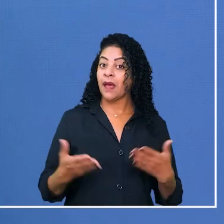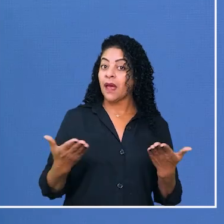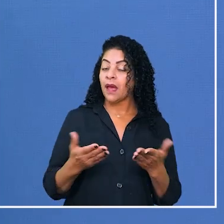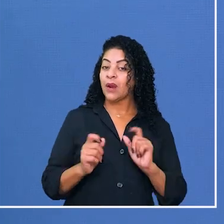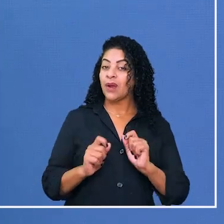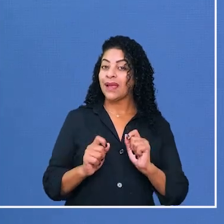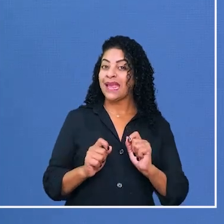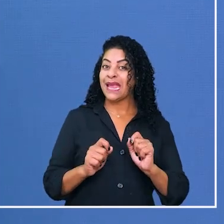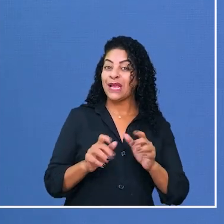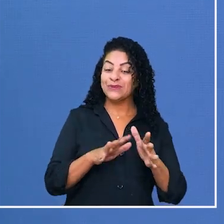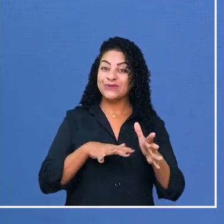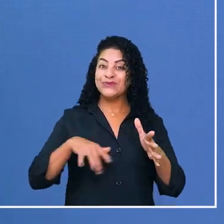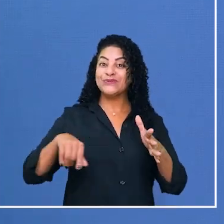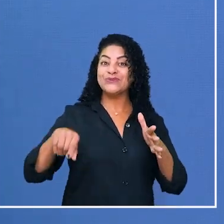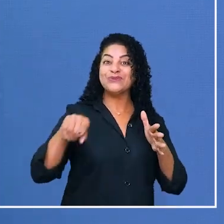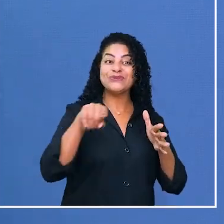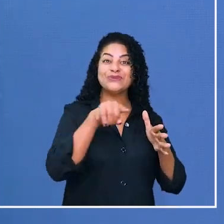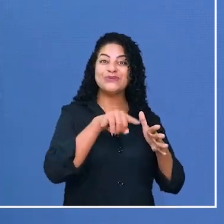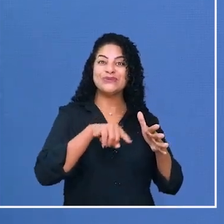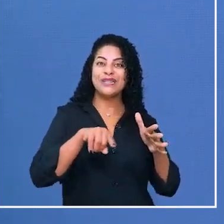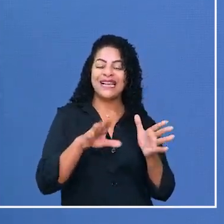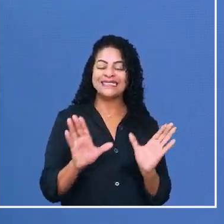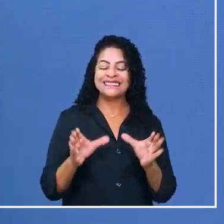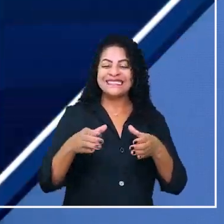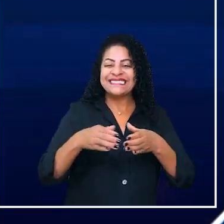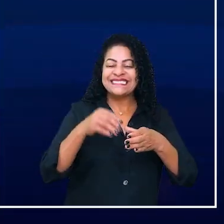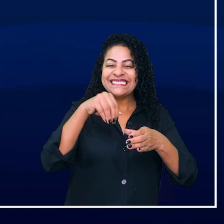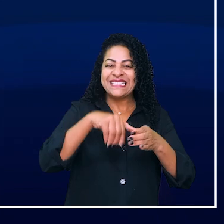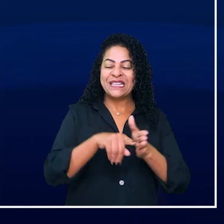Vamos agora fazer um giro pelas turmas do tribunal.